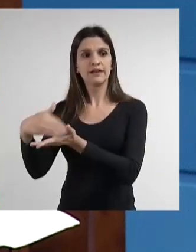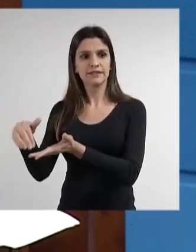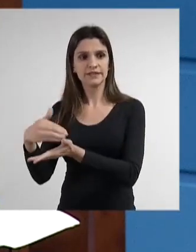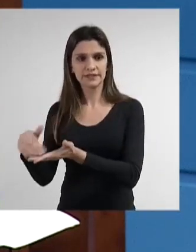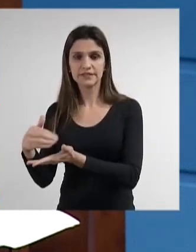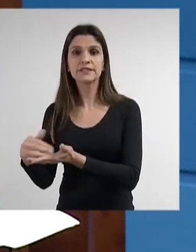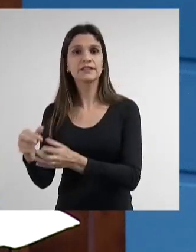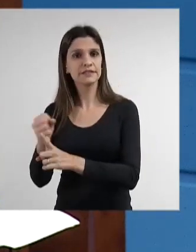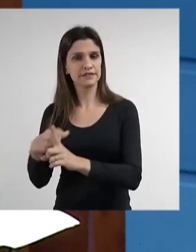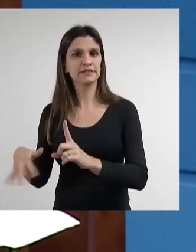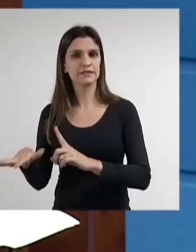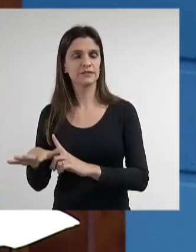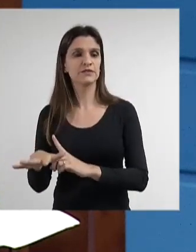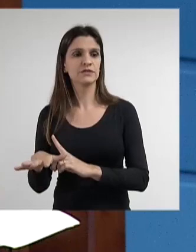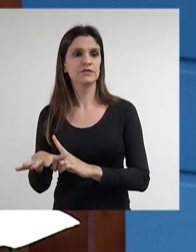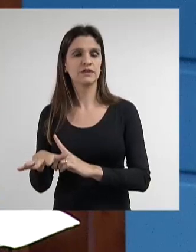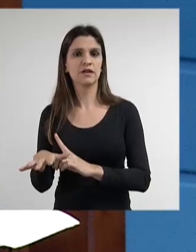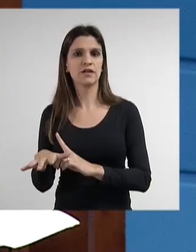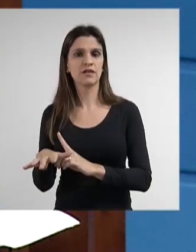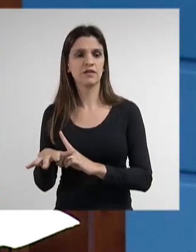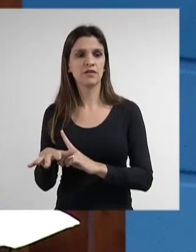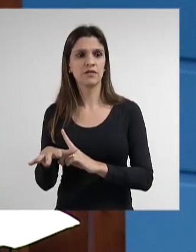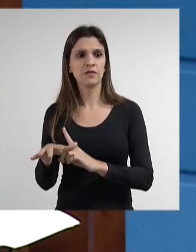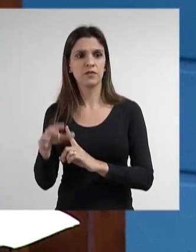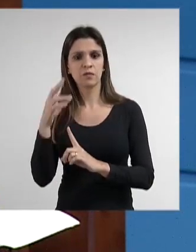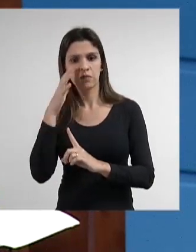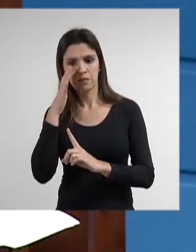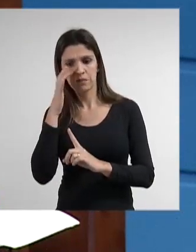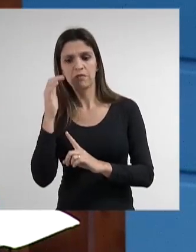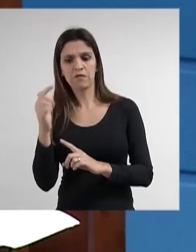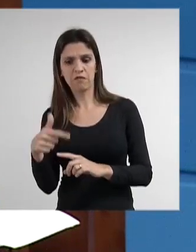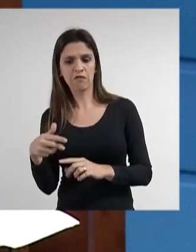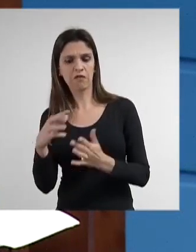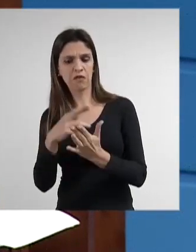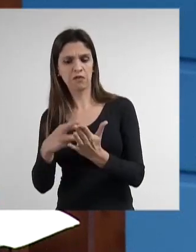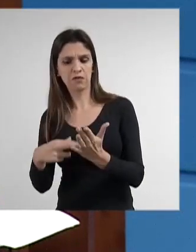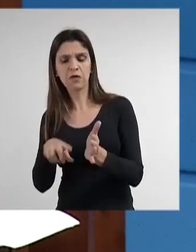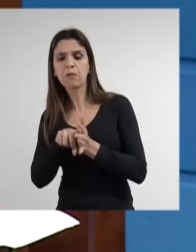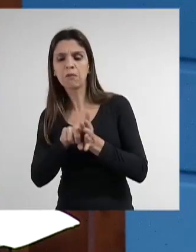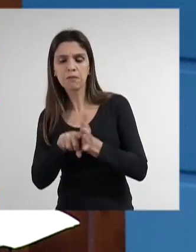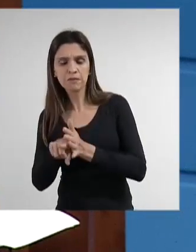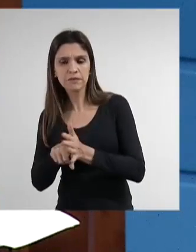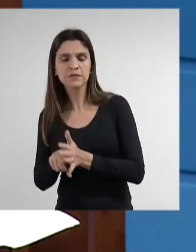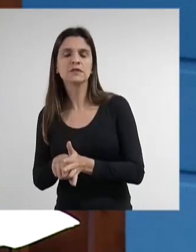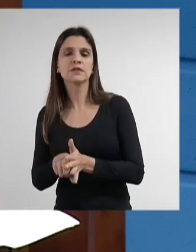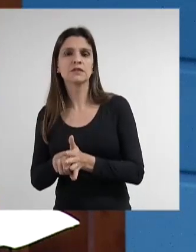essas irregularidades, para a gente analisar melhor. Eu acho que justifica.